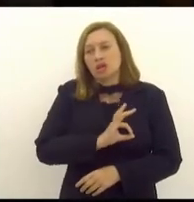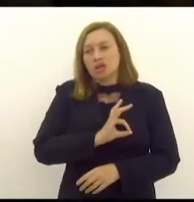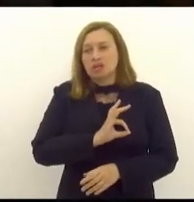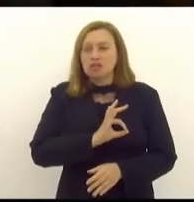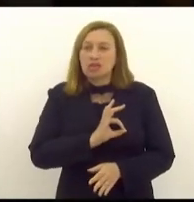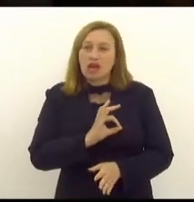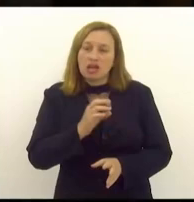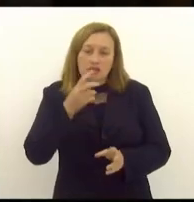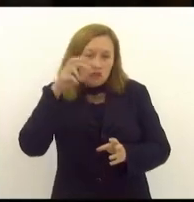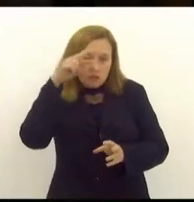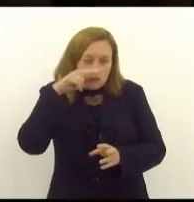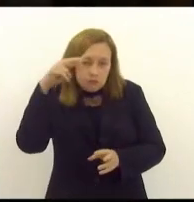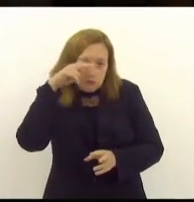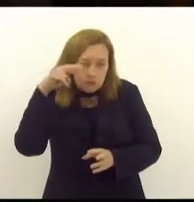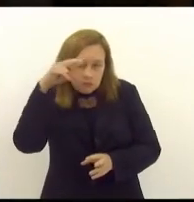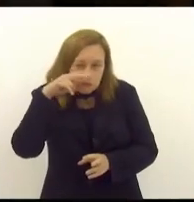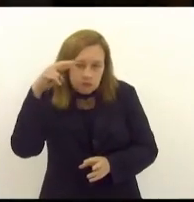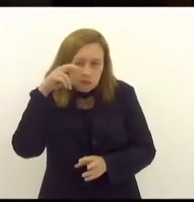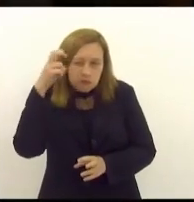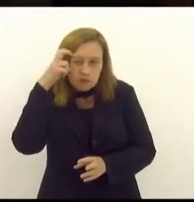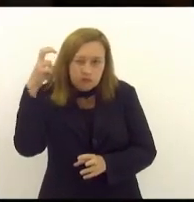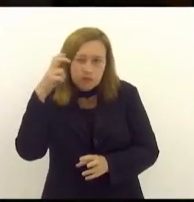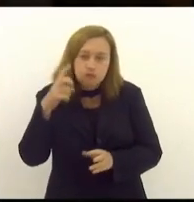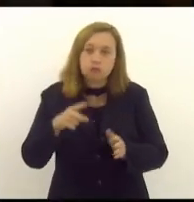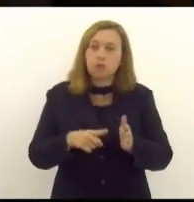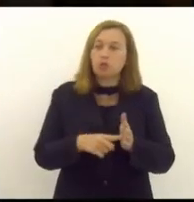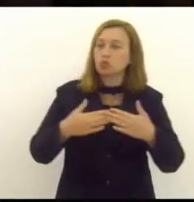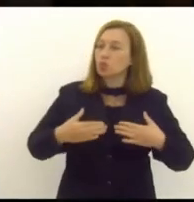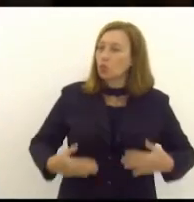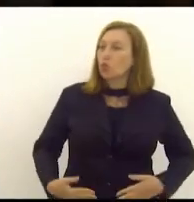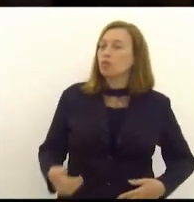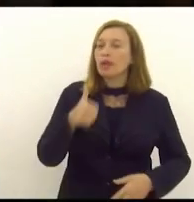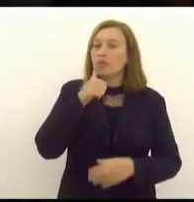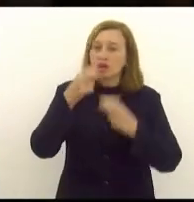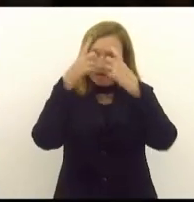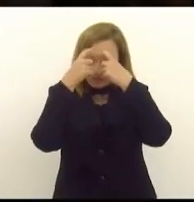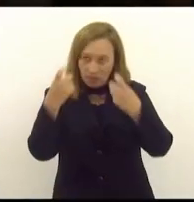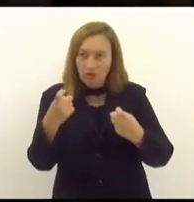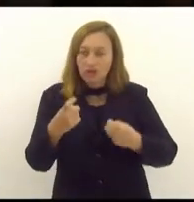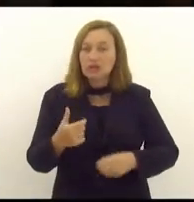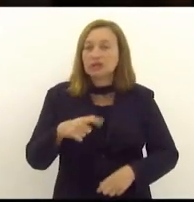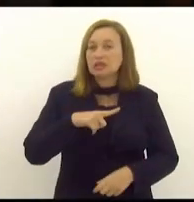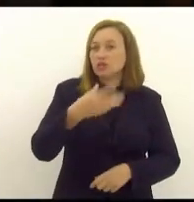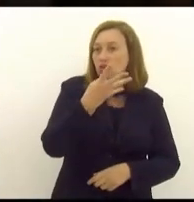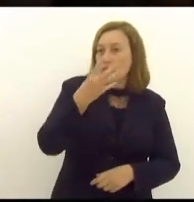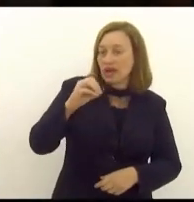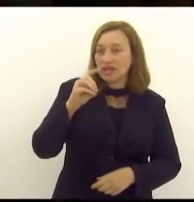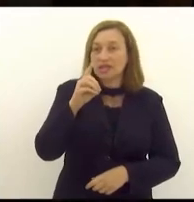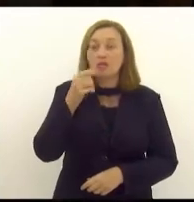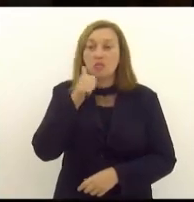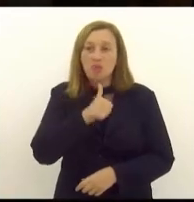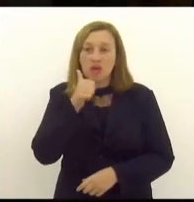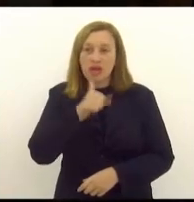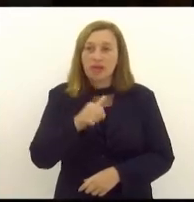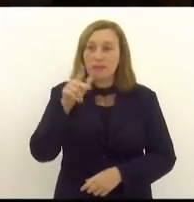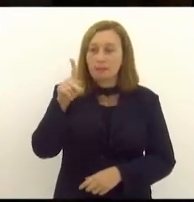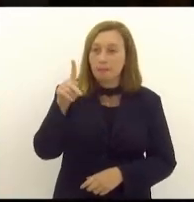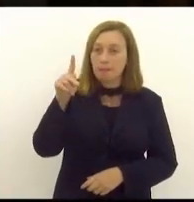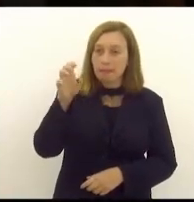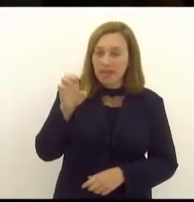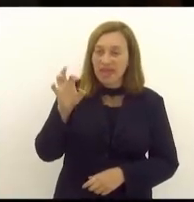estuprada a gente só tem aí cerca de 40 mulheres peritas e o resto são todos homens